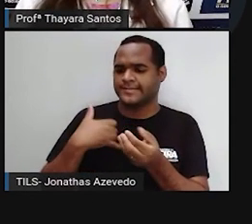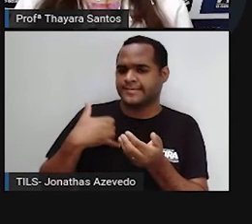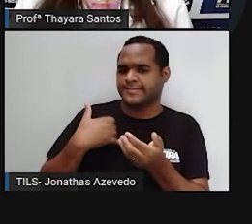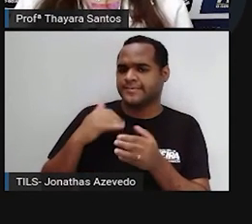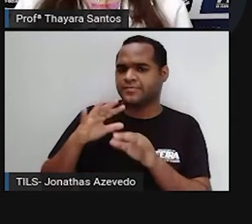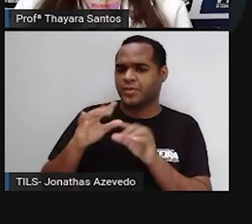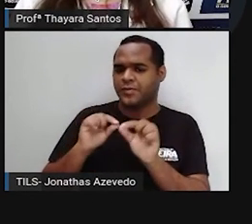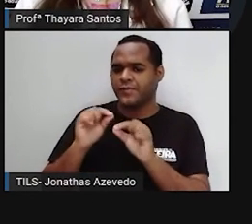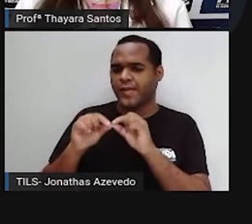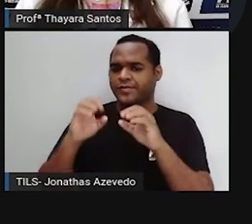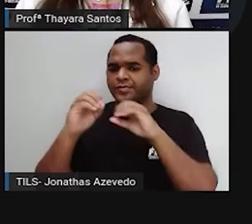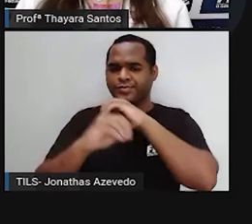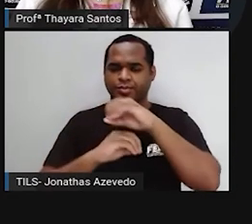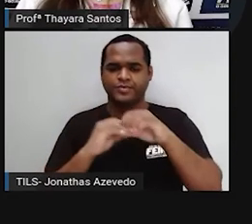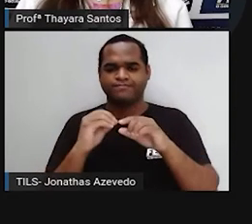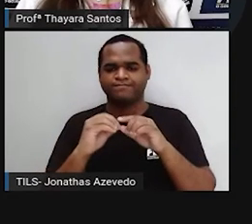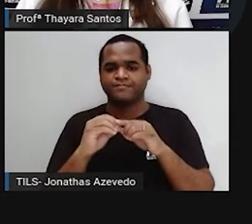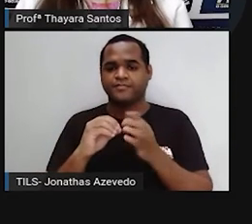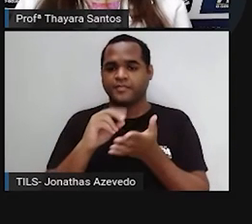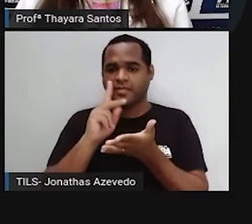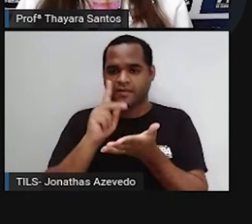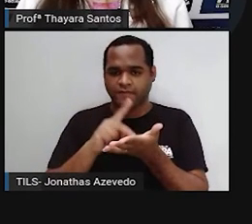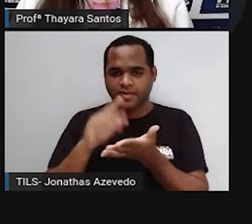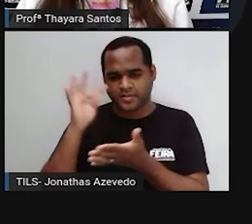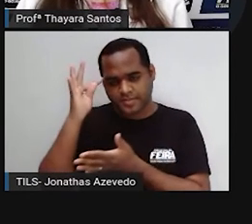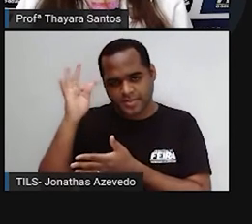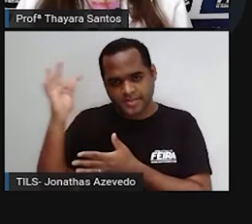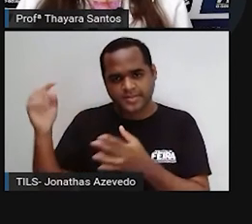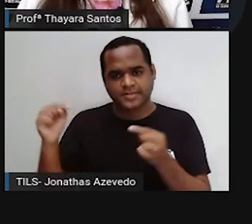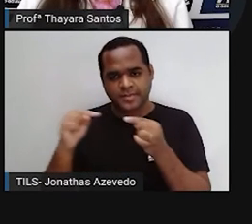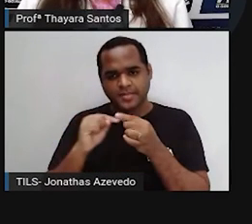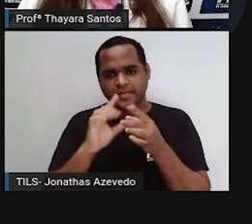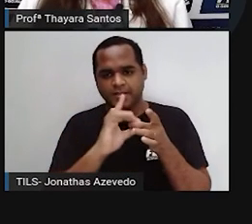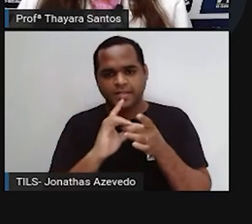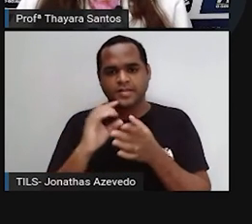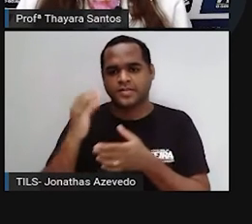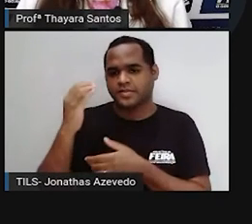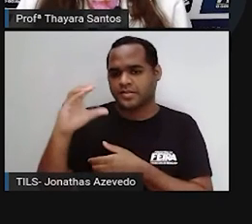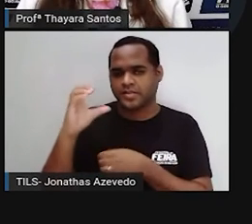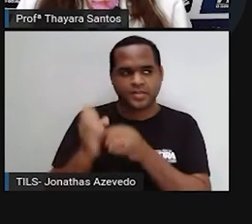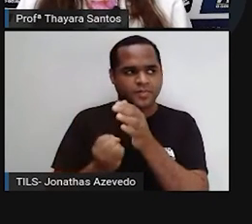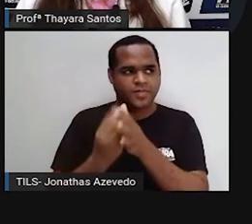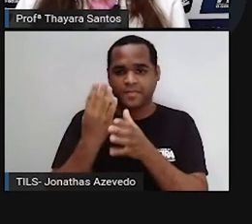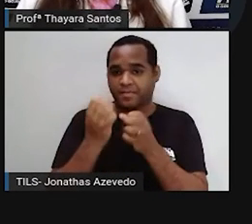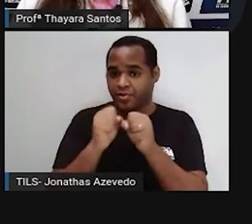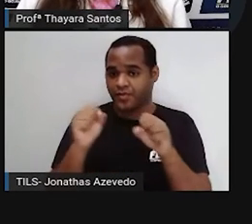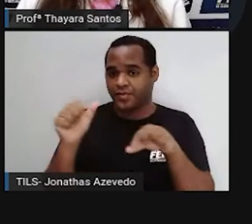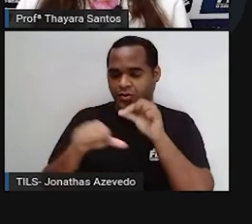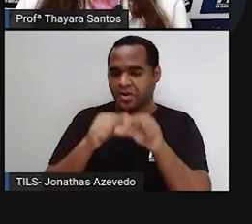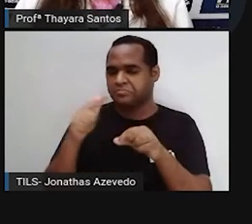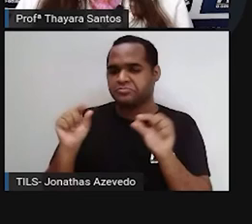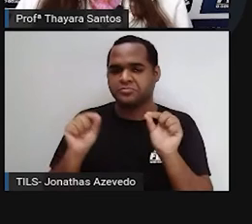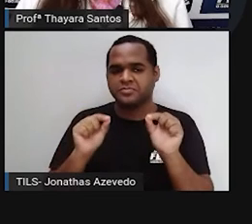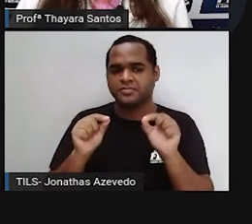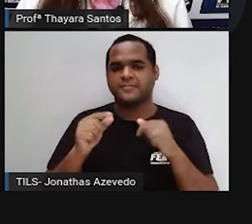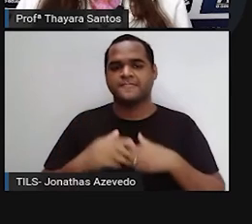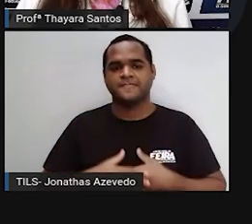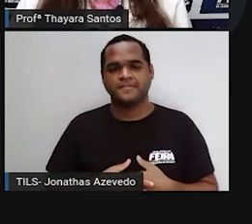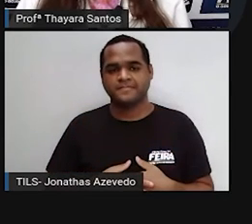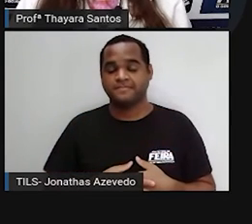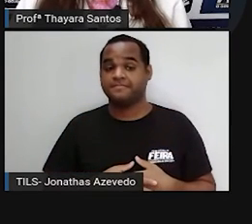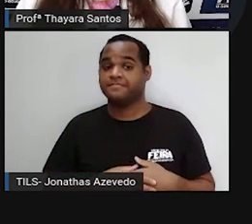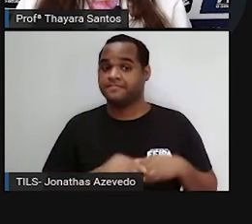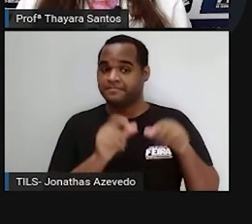universo. Evidência que corrobora com a teoria mais aceita atualmente pela ciência para explicar a formação do universo. E aqui tem